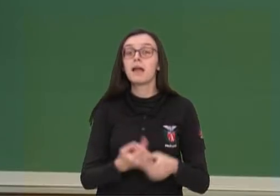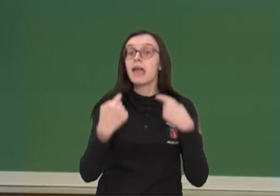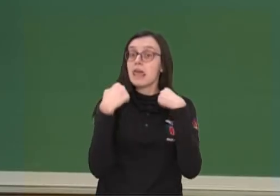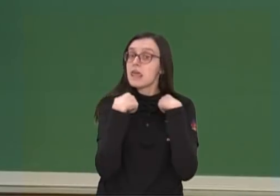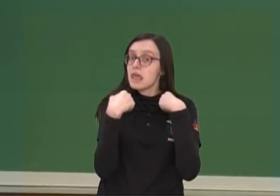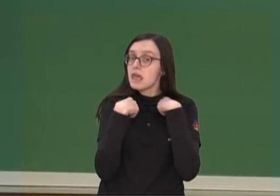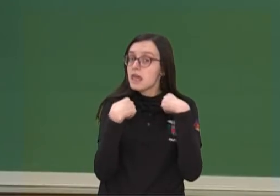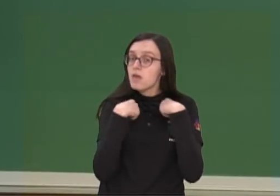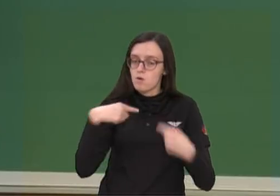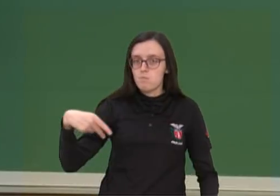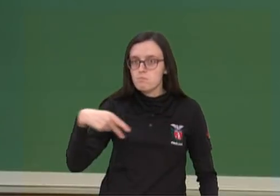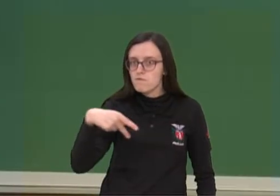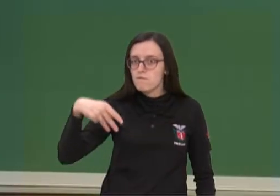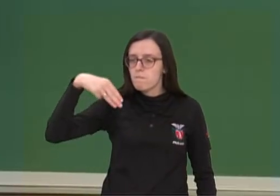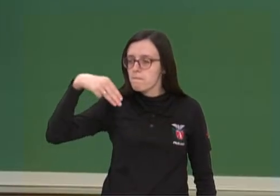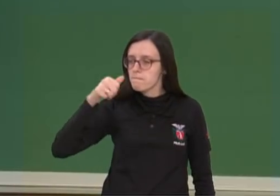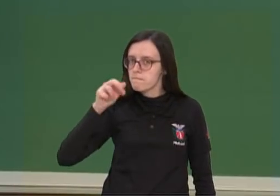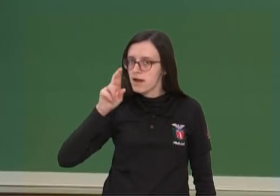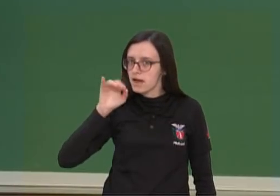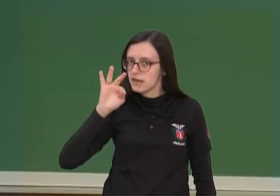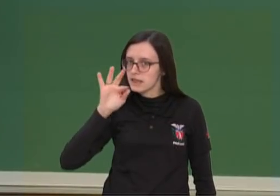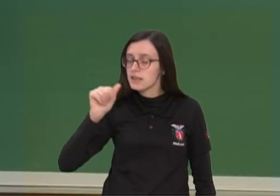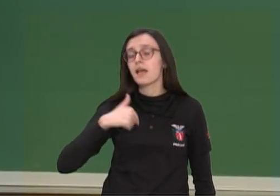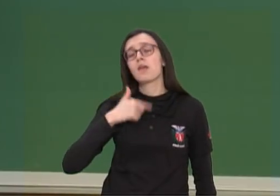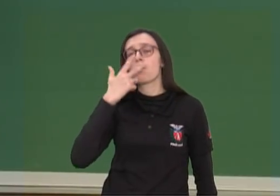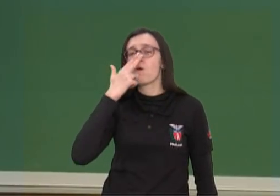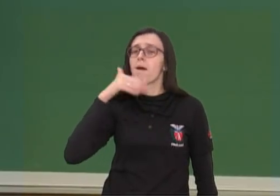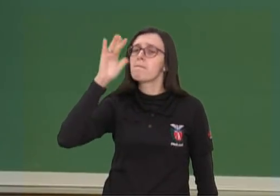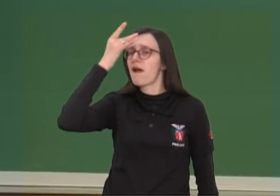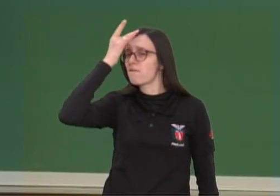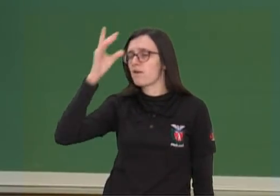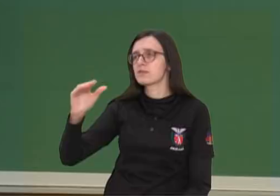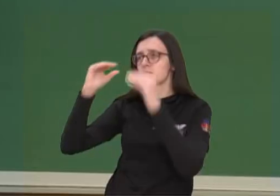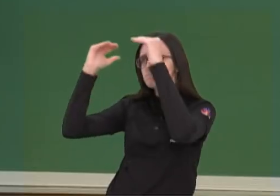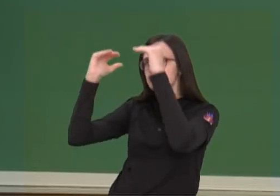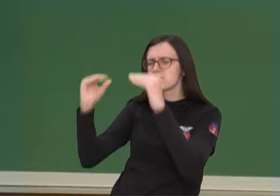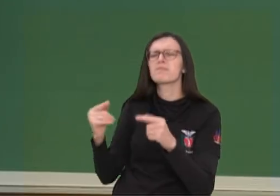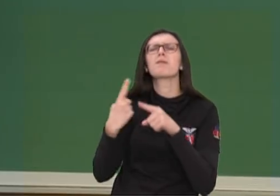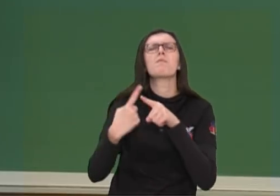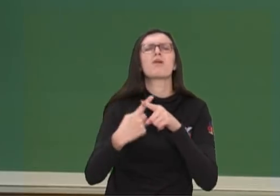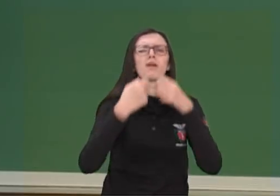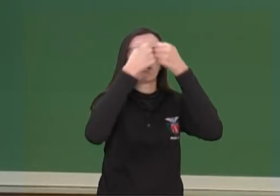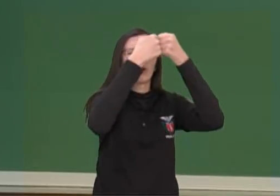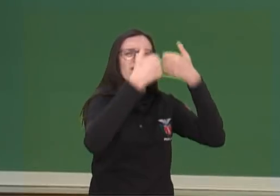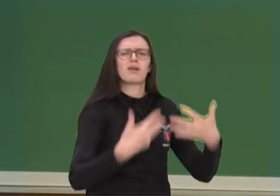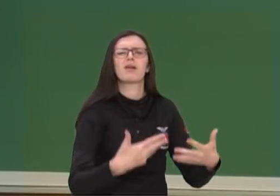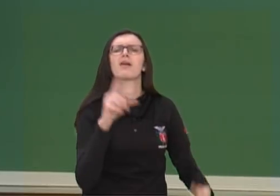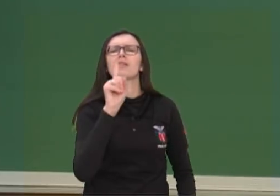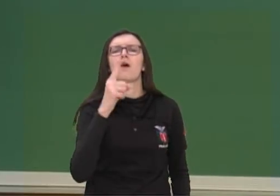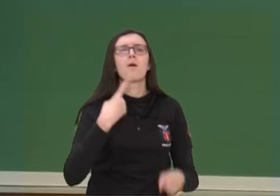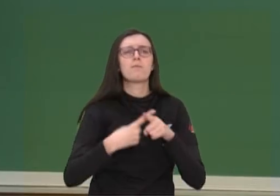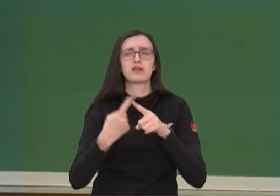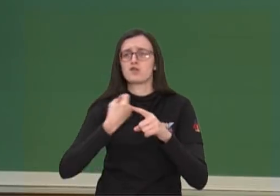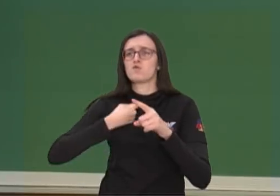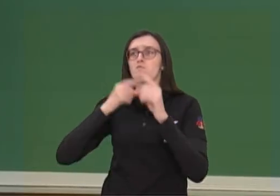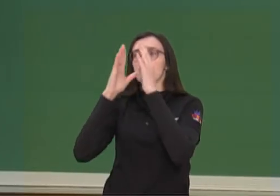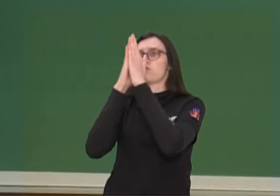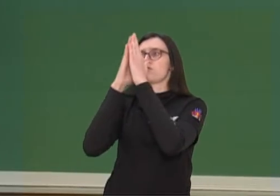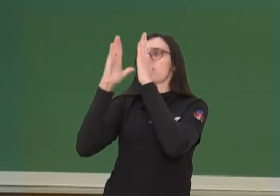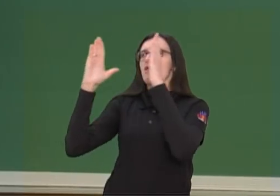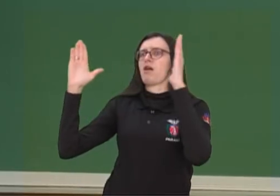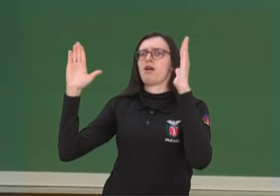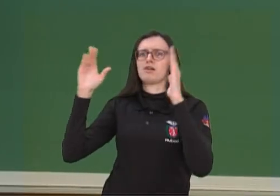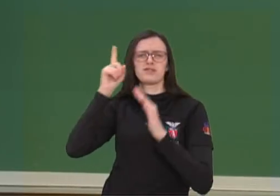Eu, professora Marita, acho mais fácil montar o algoritmo. Por que que eu acho mais fácil? Porque os números são